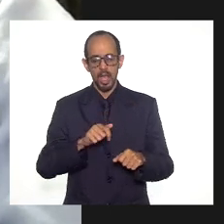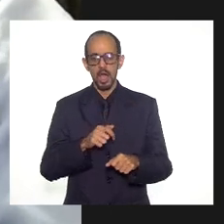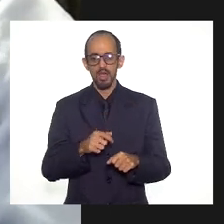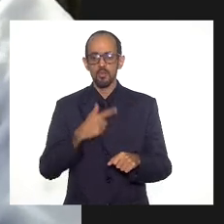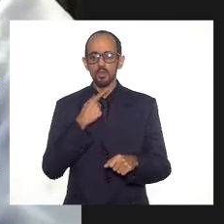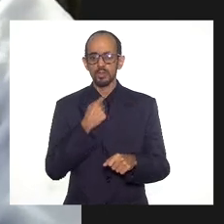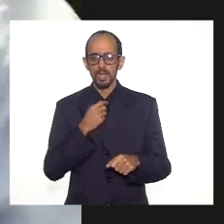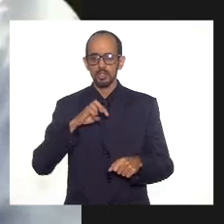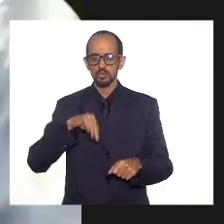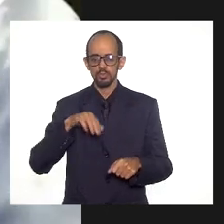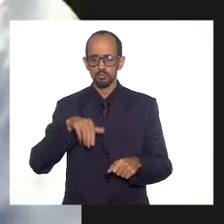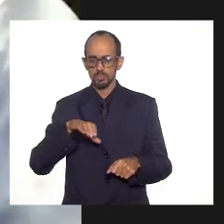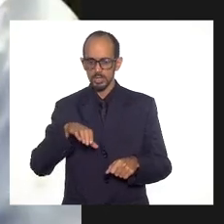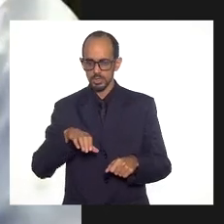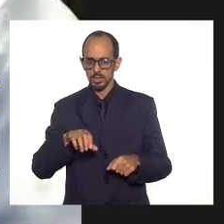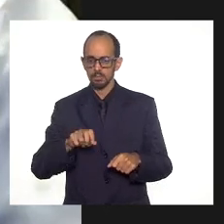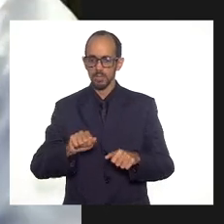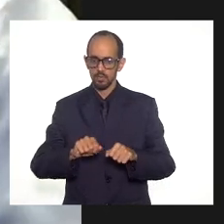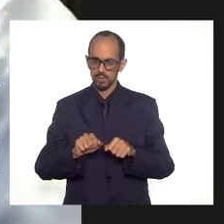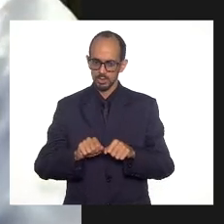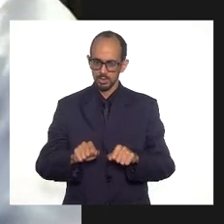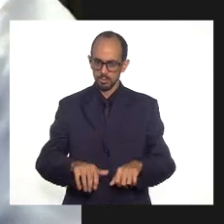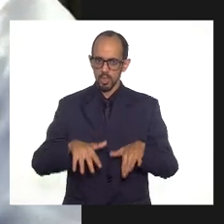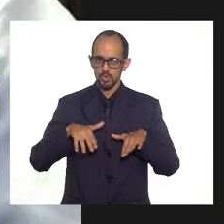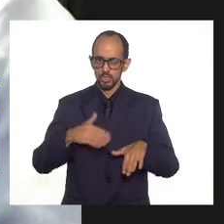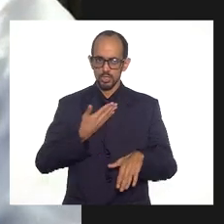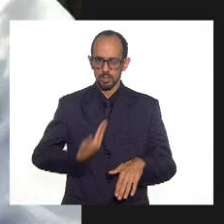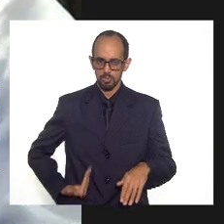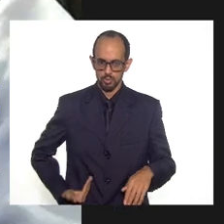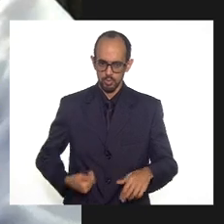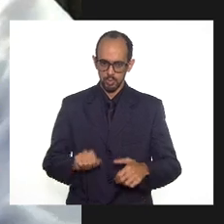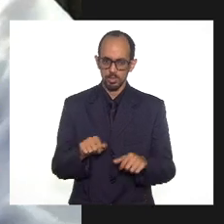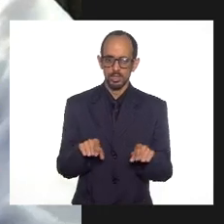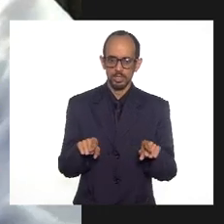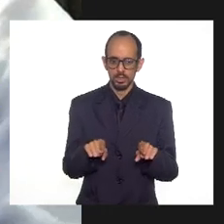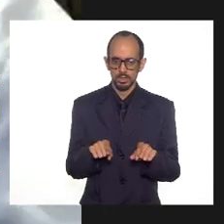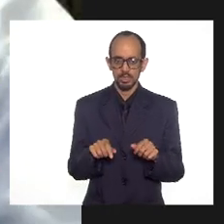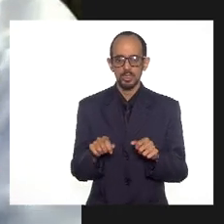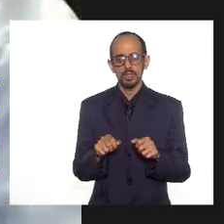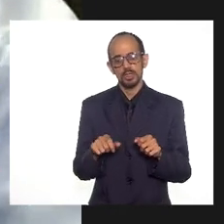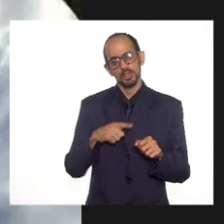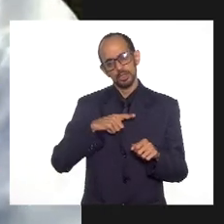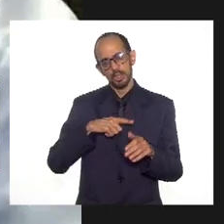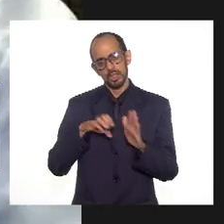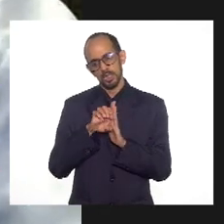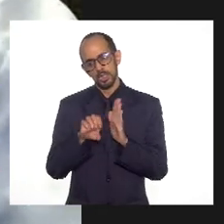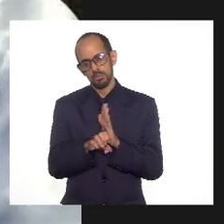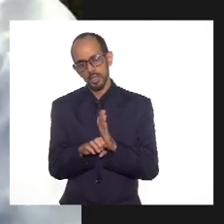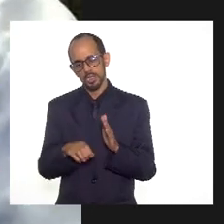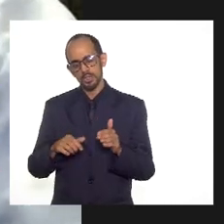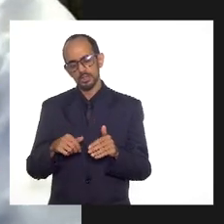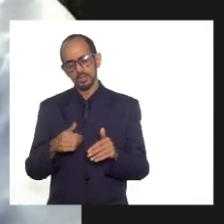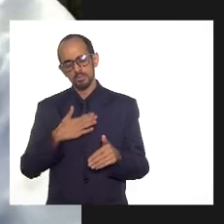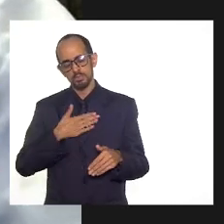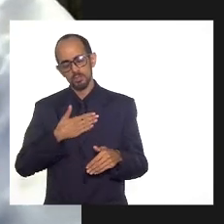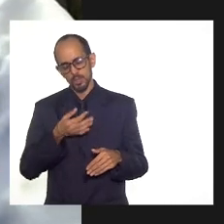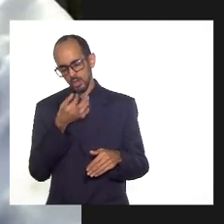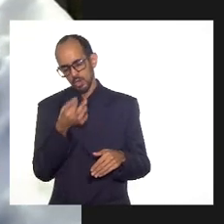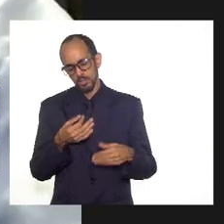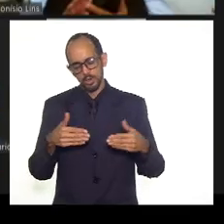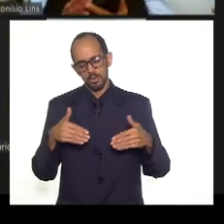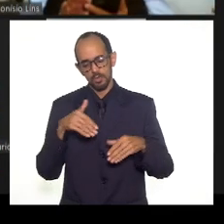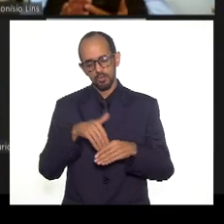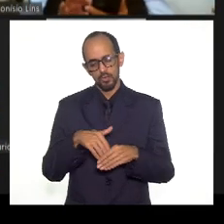Carlos Mink para uma audiência pública e como está recebendo emendas, o meu parecer é favorável.